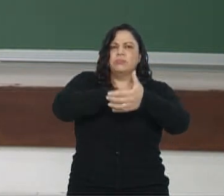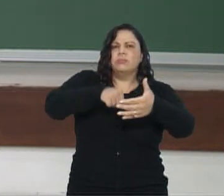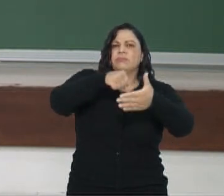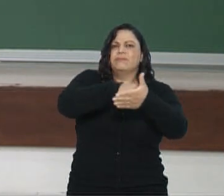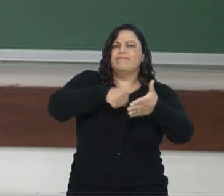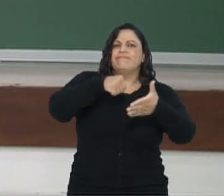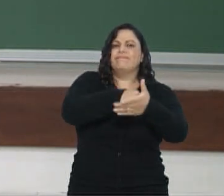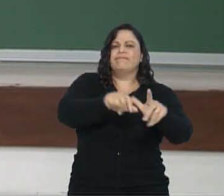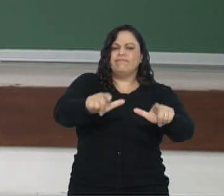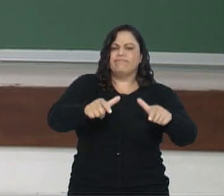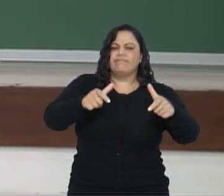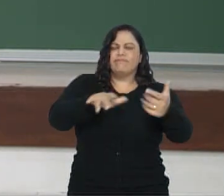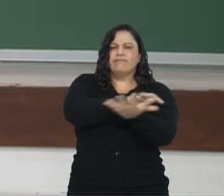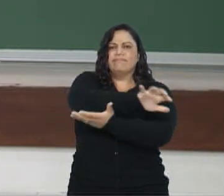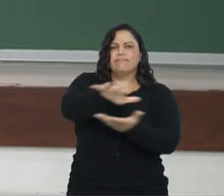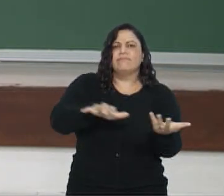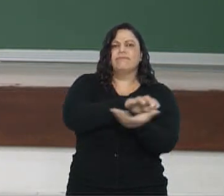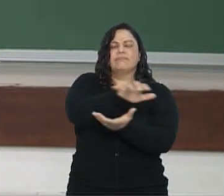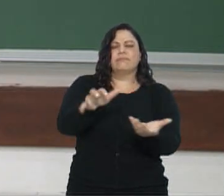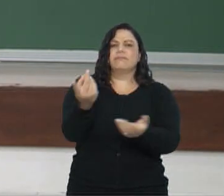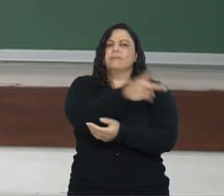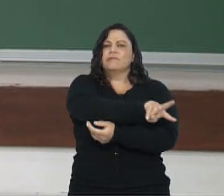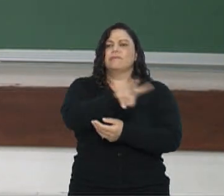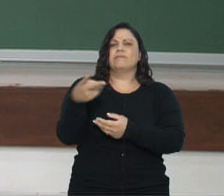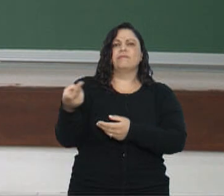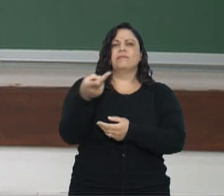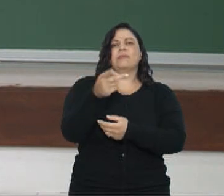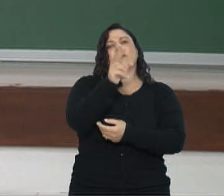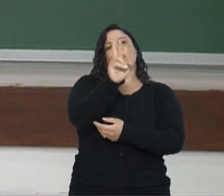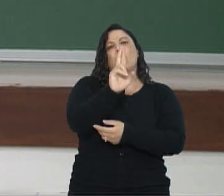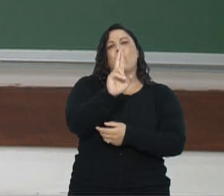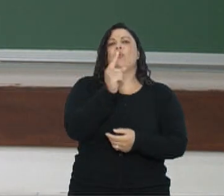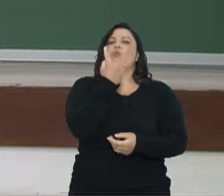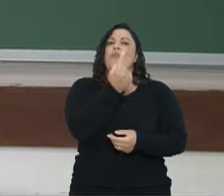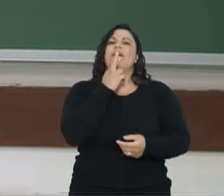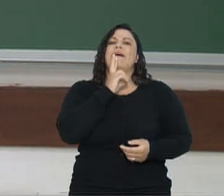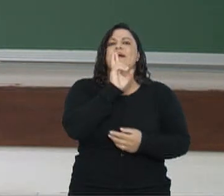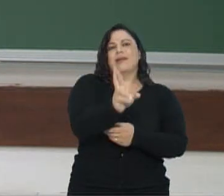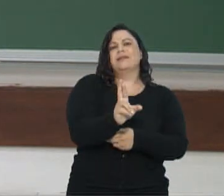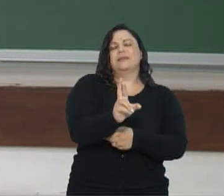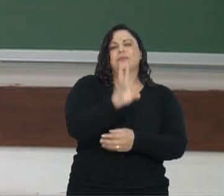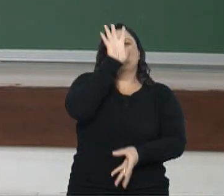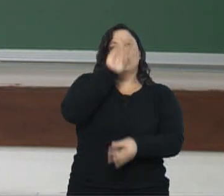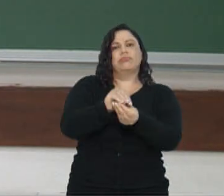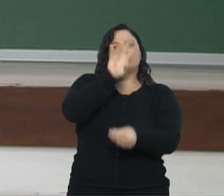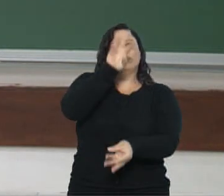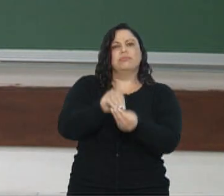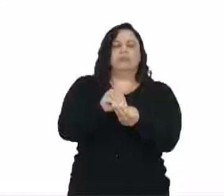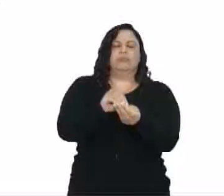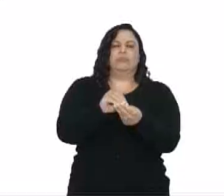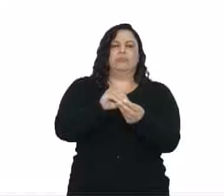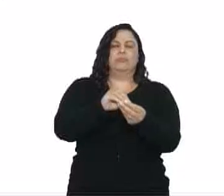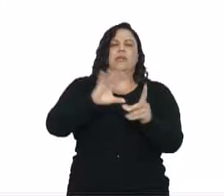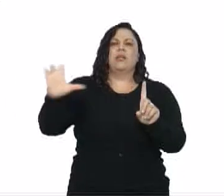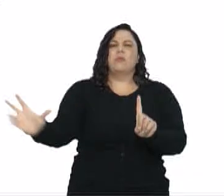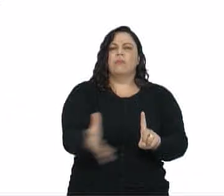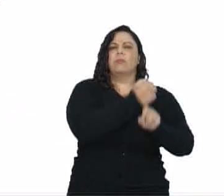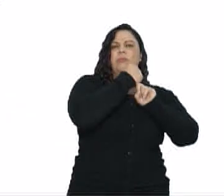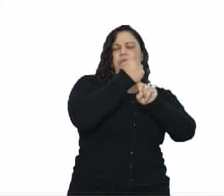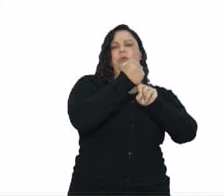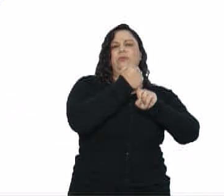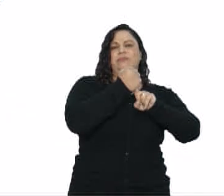o qual para eles só pode existir um resultado nessa luta, que vai ser a tomada de poder pelos trabalhadores,